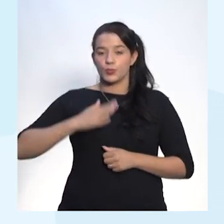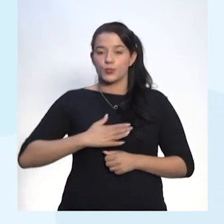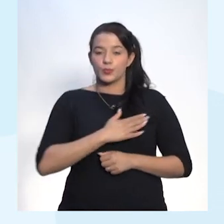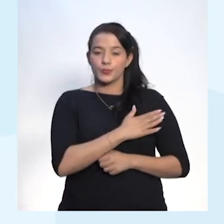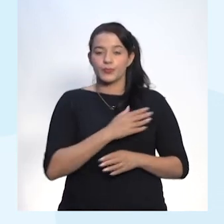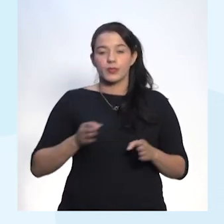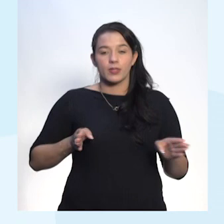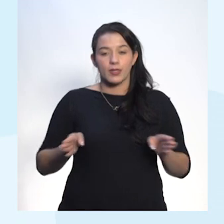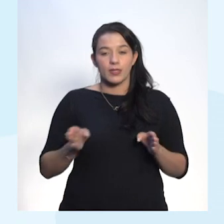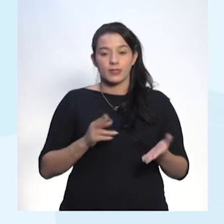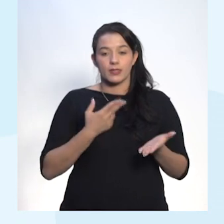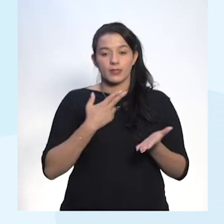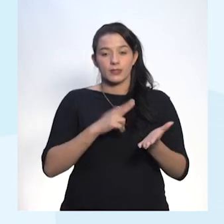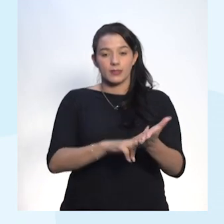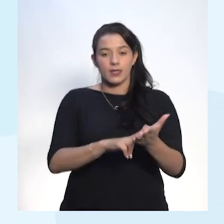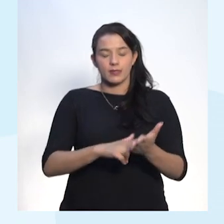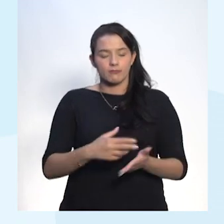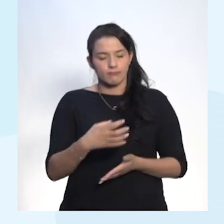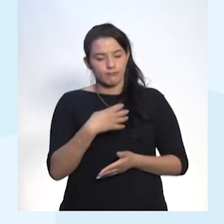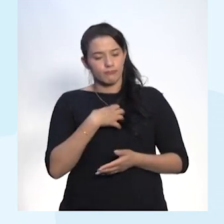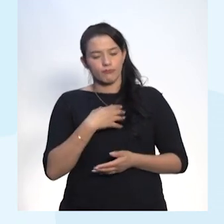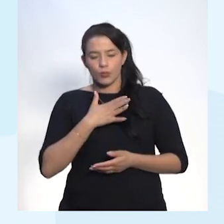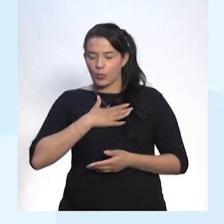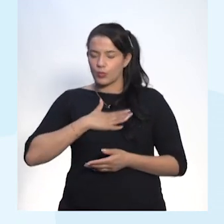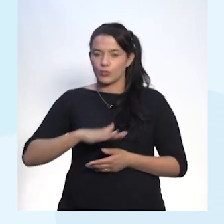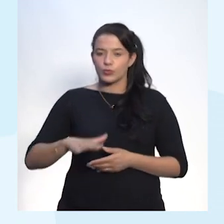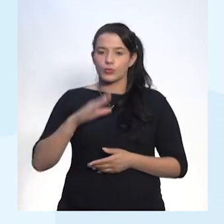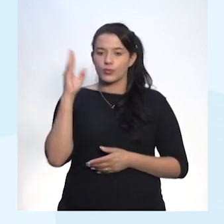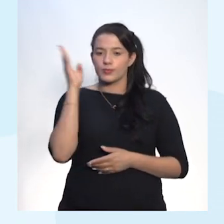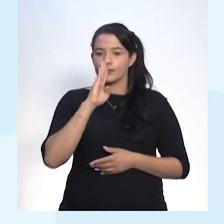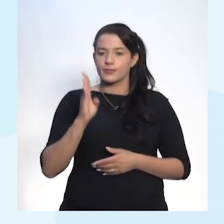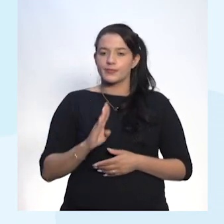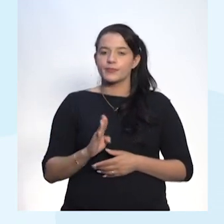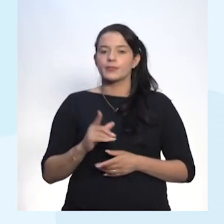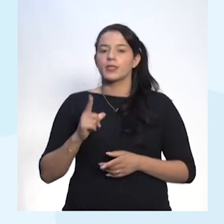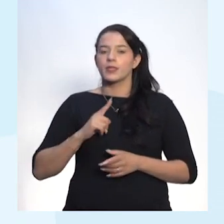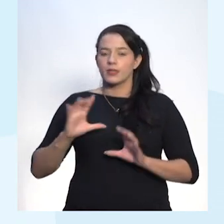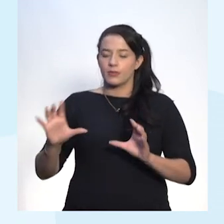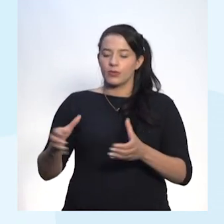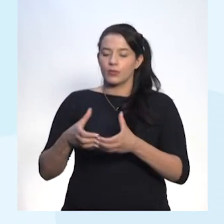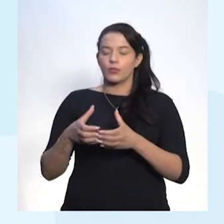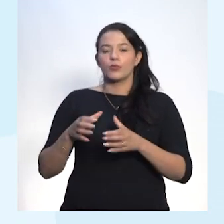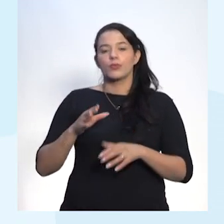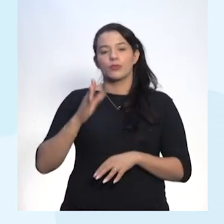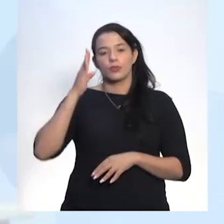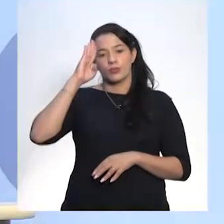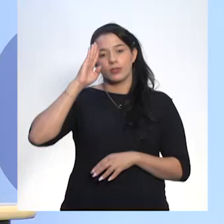das cartas falsas ofendeu o tenentismo brasileiro e a classe do exército.